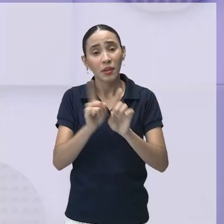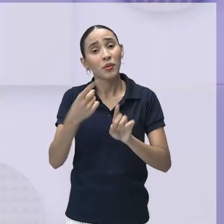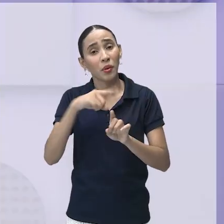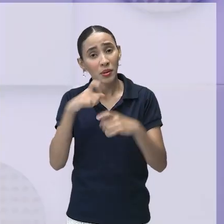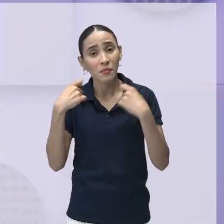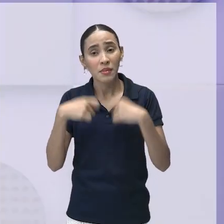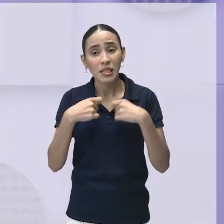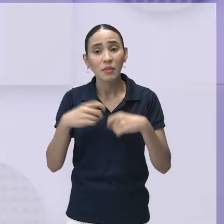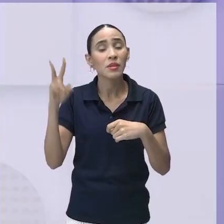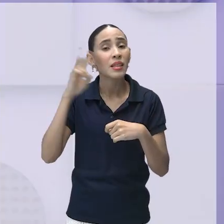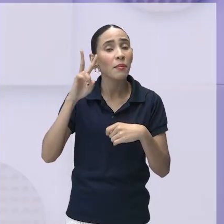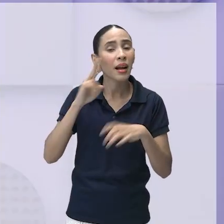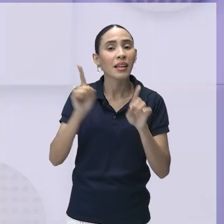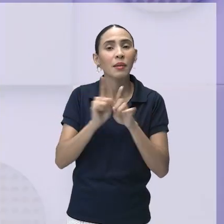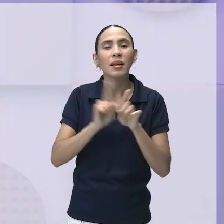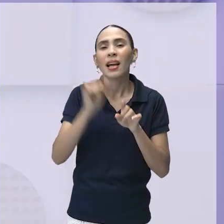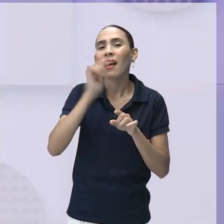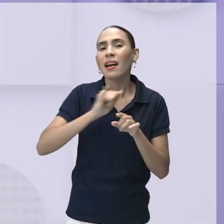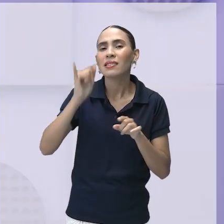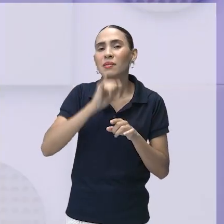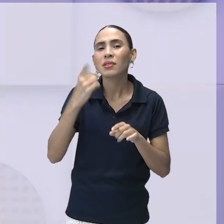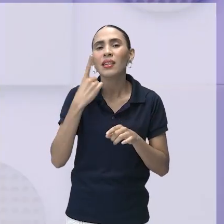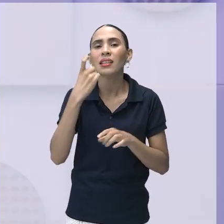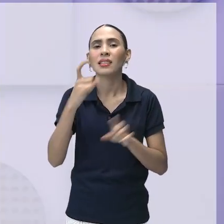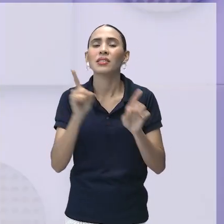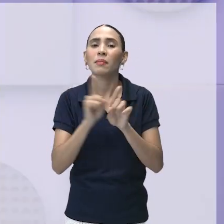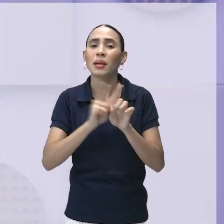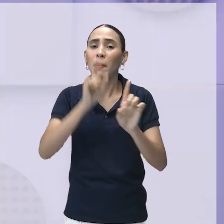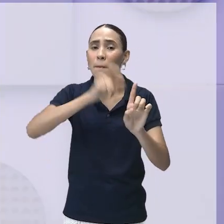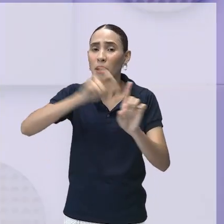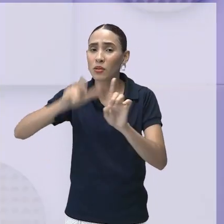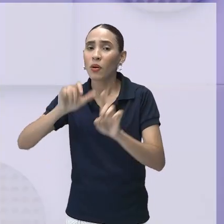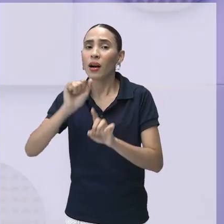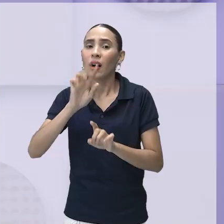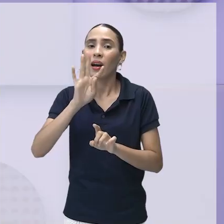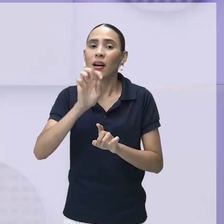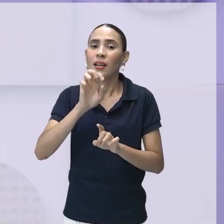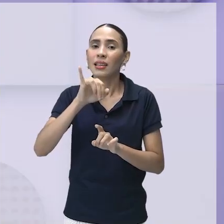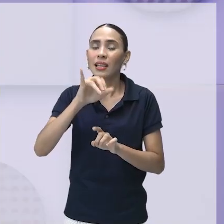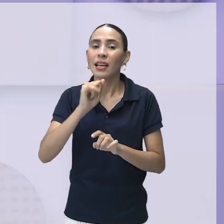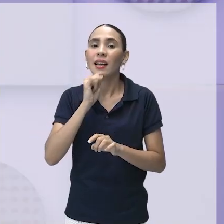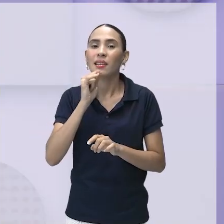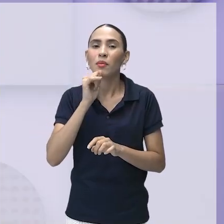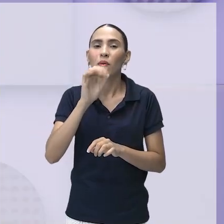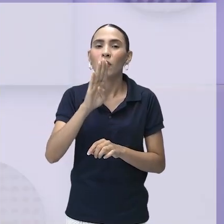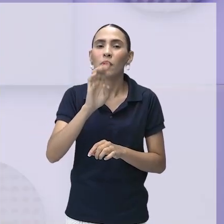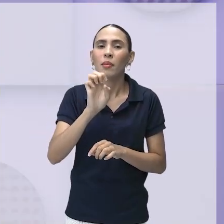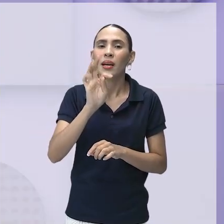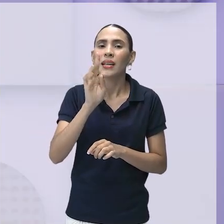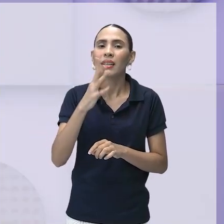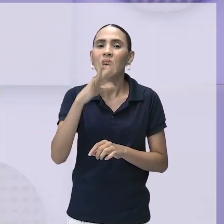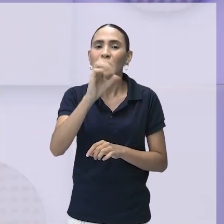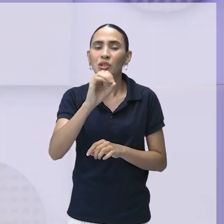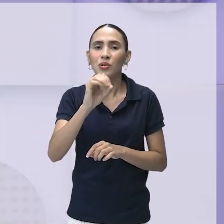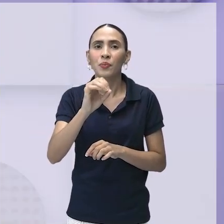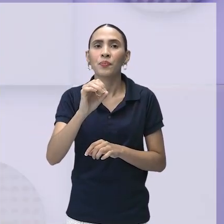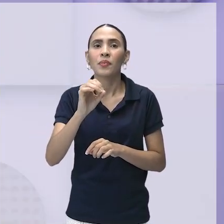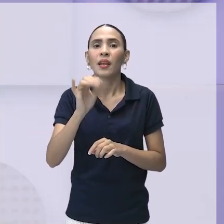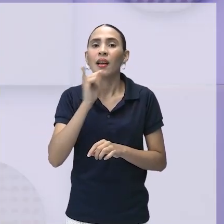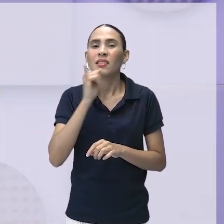que lembrar exemplos bem interessantes de pessoas ateias. Por exemplo, o Betinho, que foi o